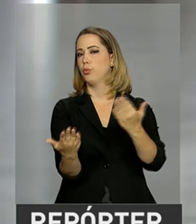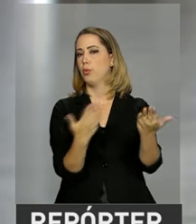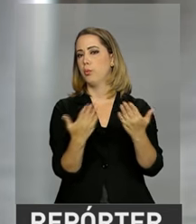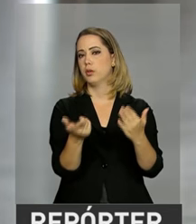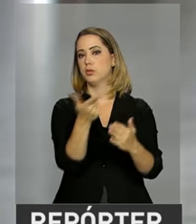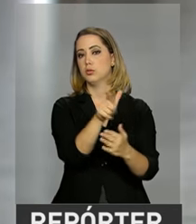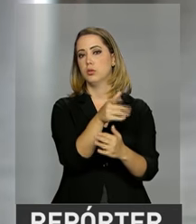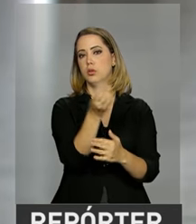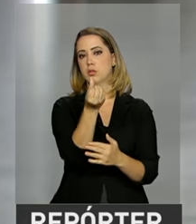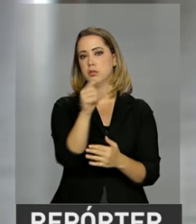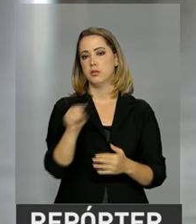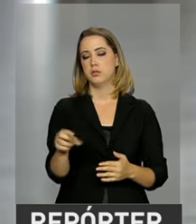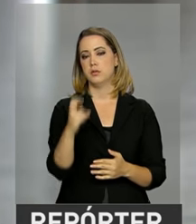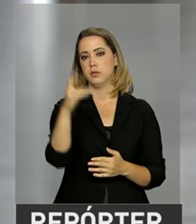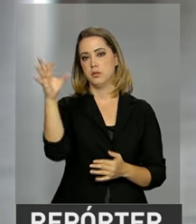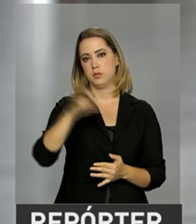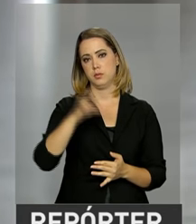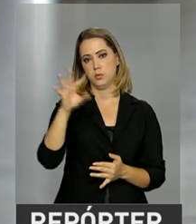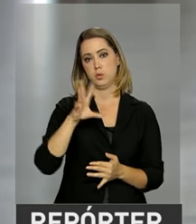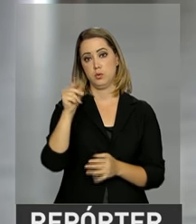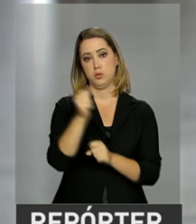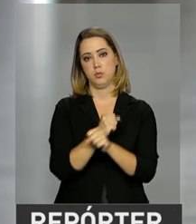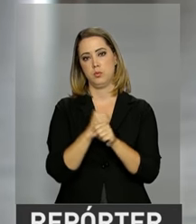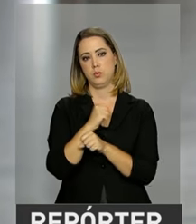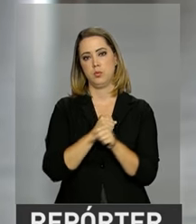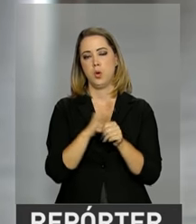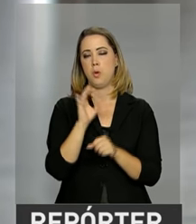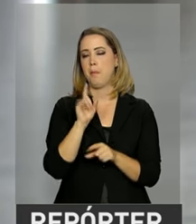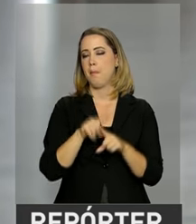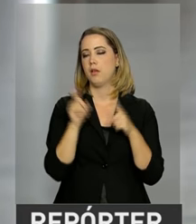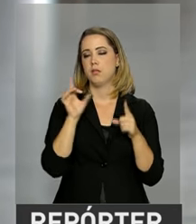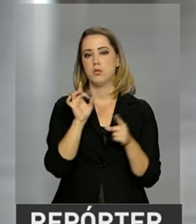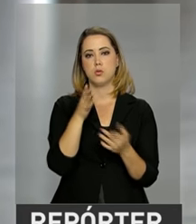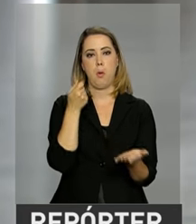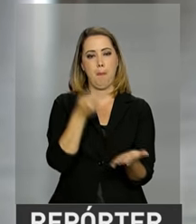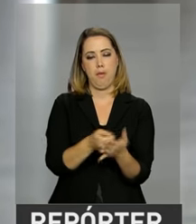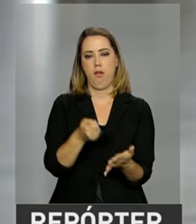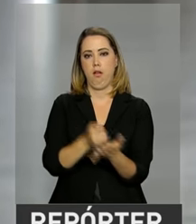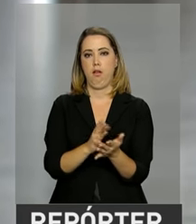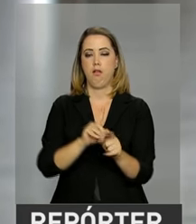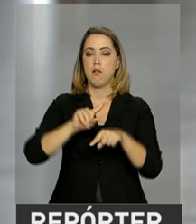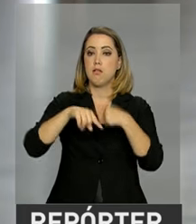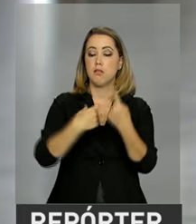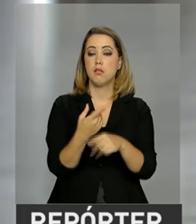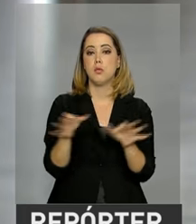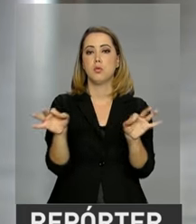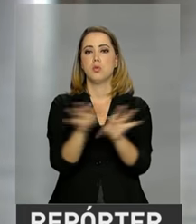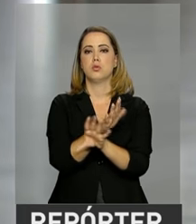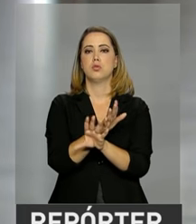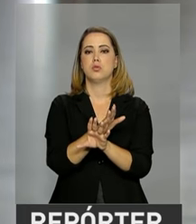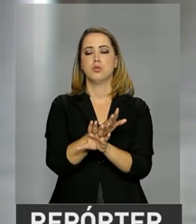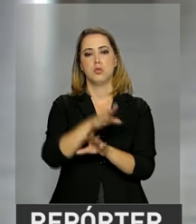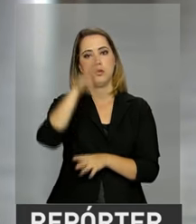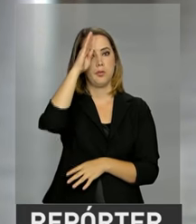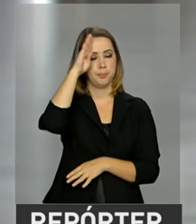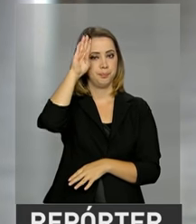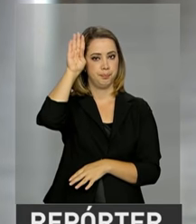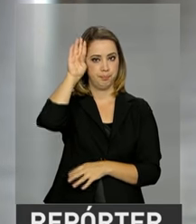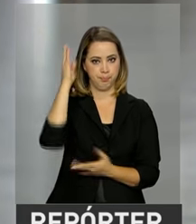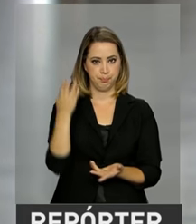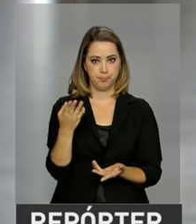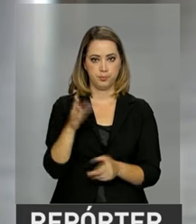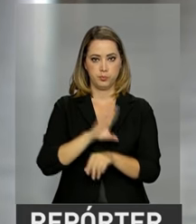6,5 por ao ano e o estudante só começa a pagar o financiamento depois de concluído o curso